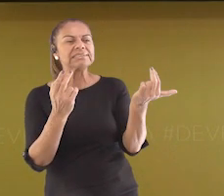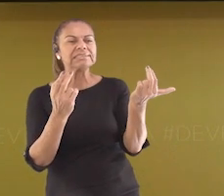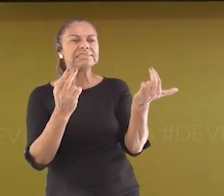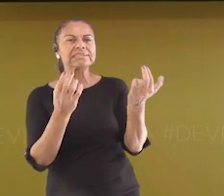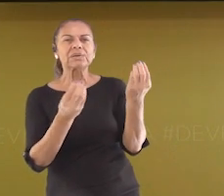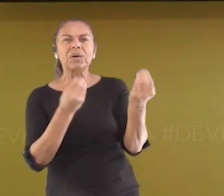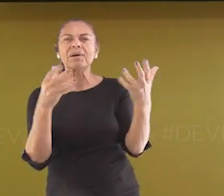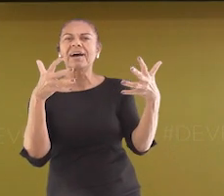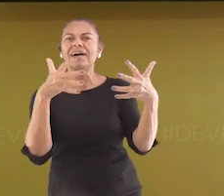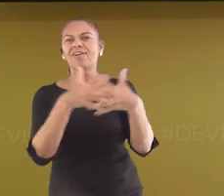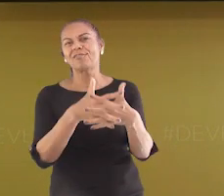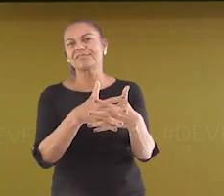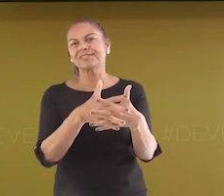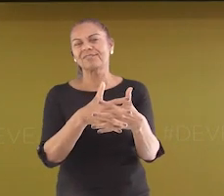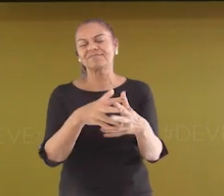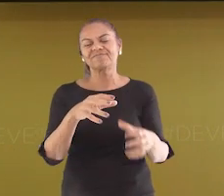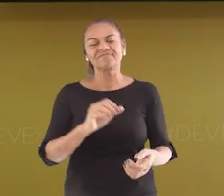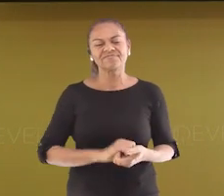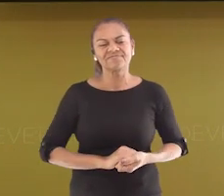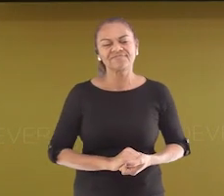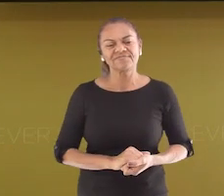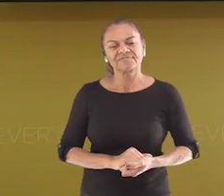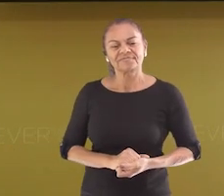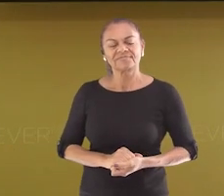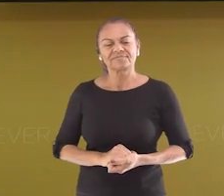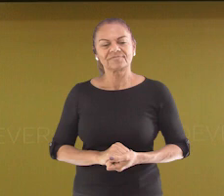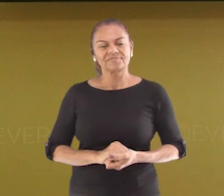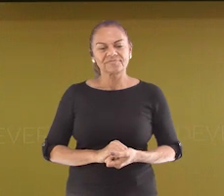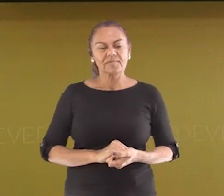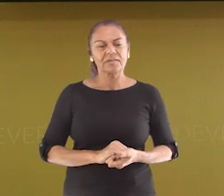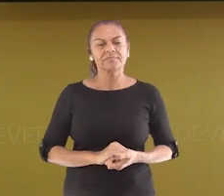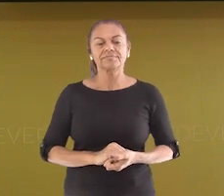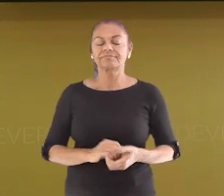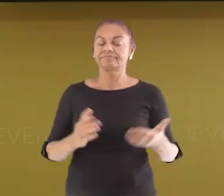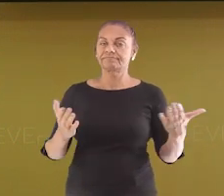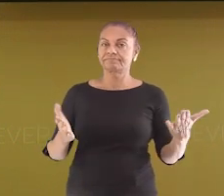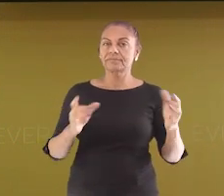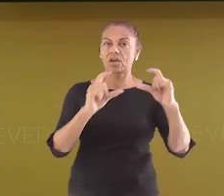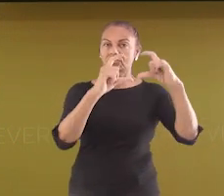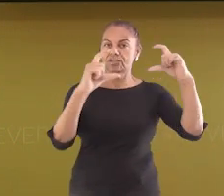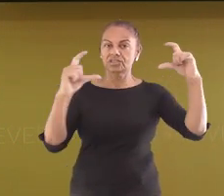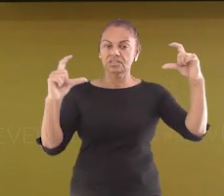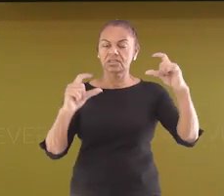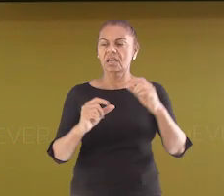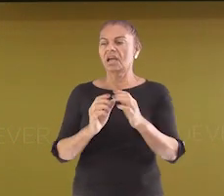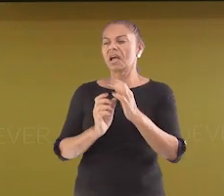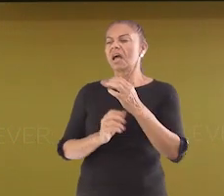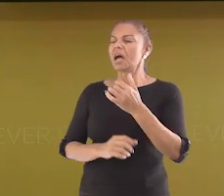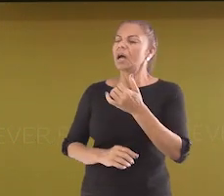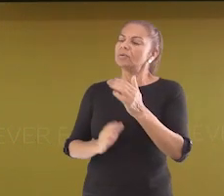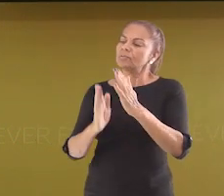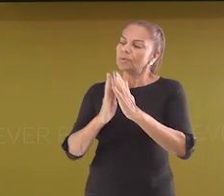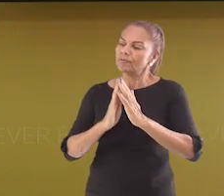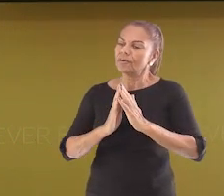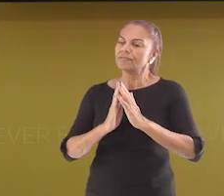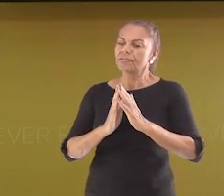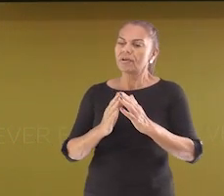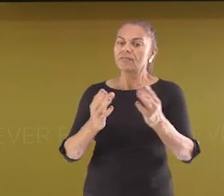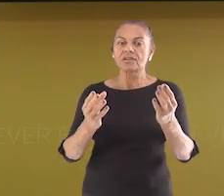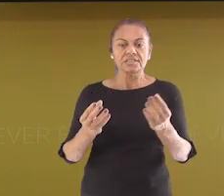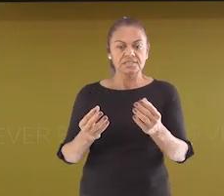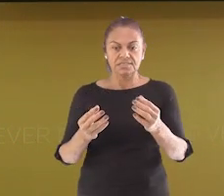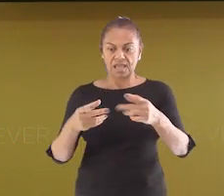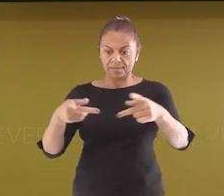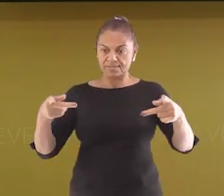2. Vamos ler essa tirinha aqui do Caco Galhardo. Olhem só. Por favor, faz entrega?